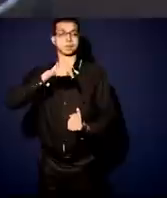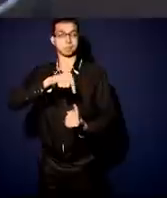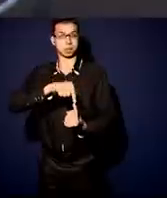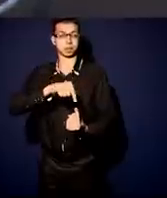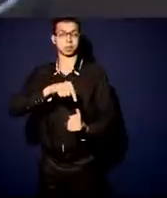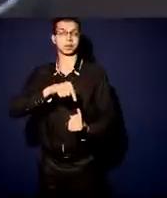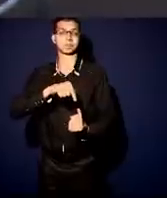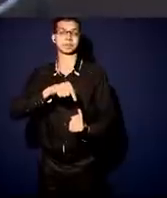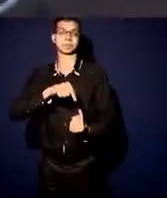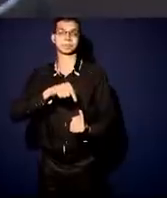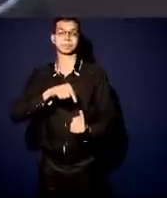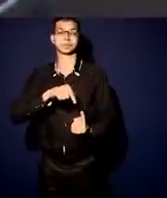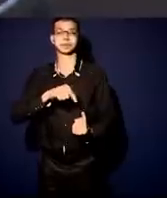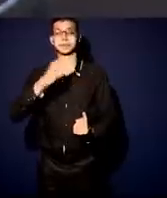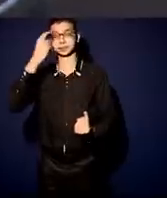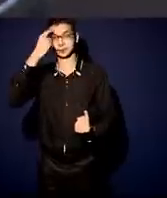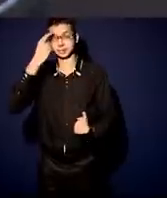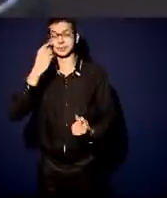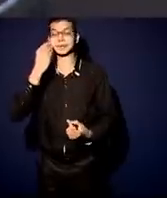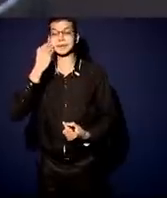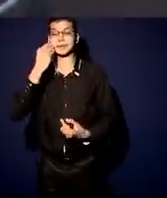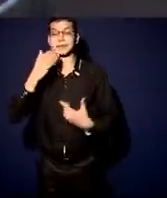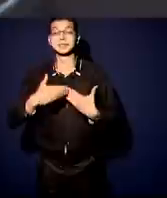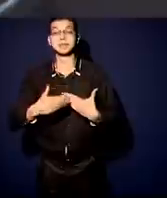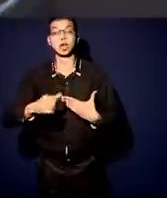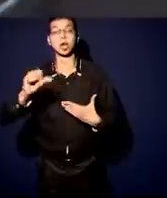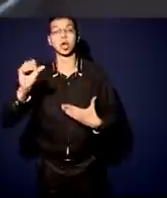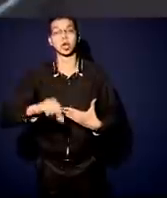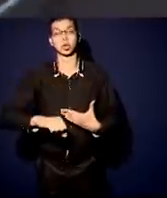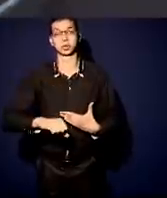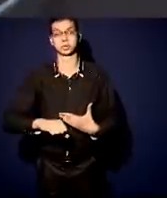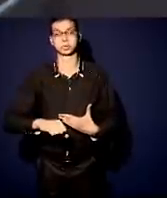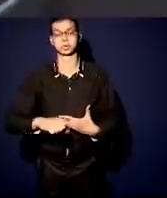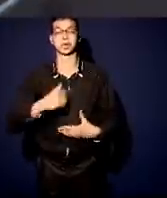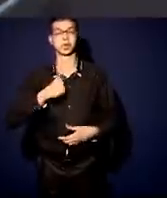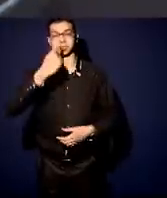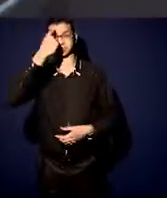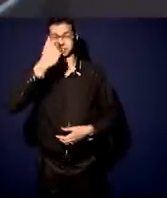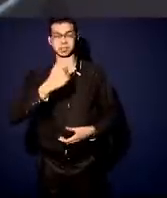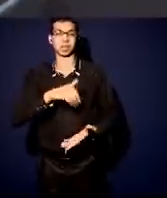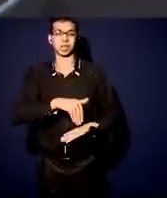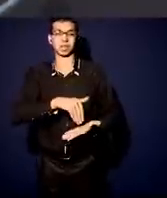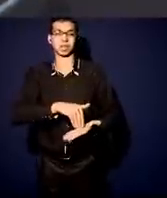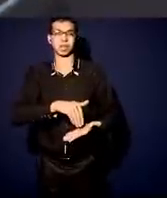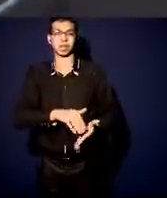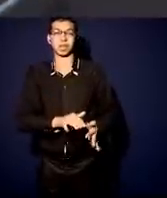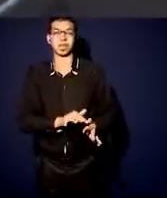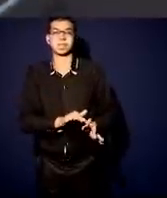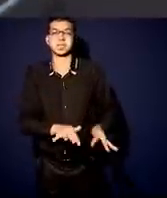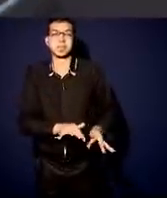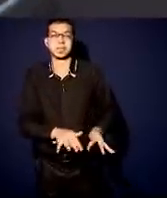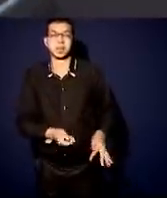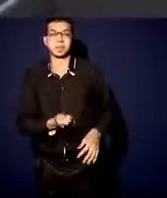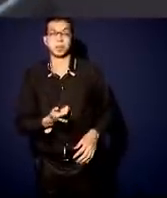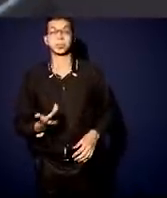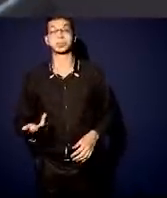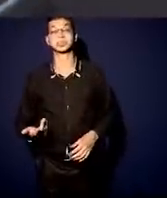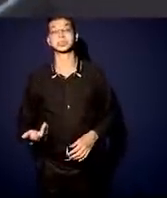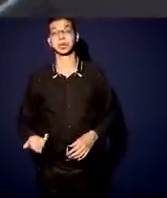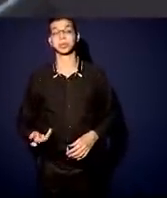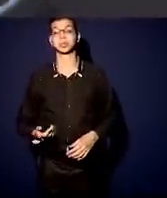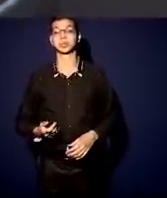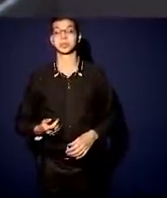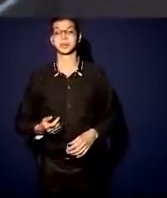circunstância ruim eu tentar Minimizar esse curso cria um precedente e ajuda a desa ancoragem de expectativas vai